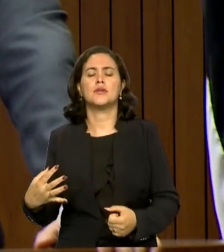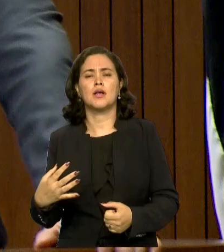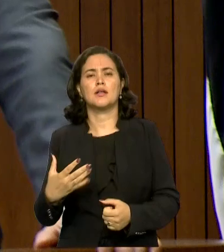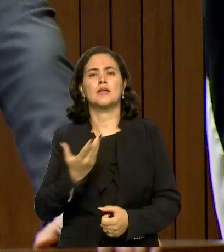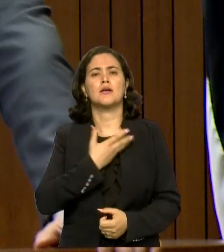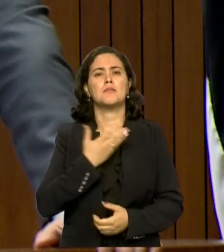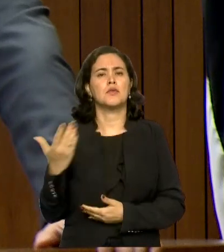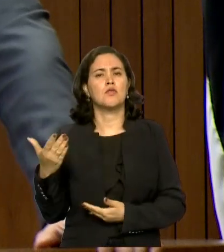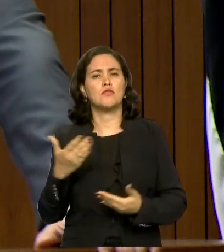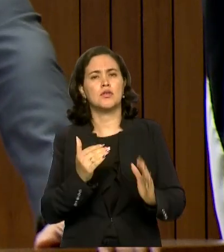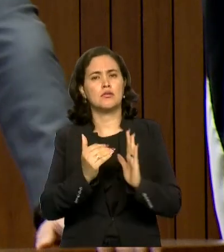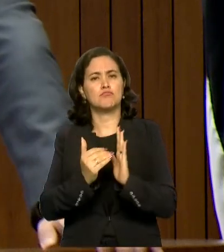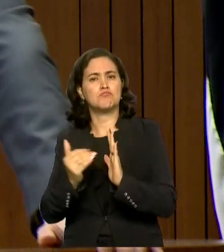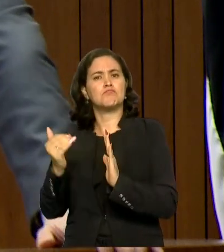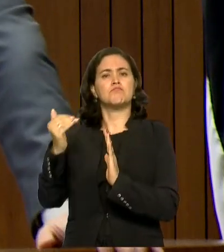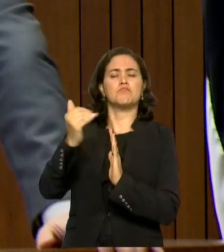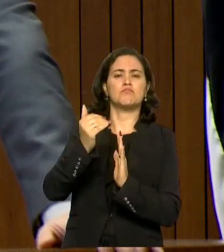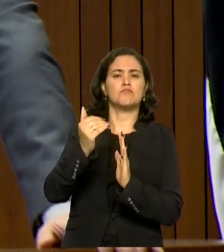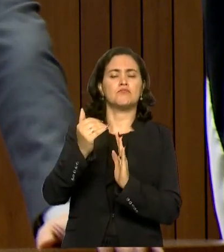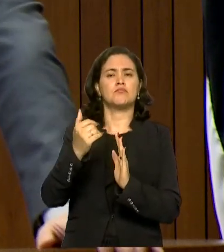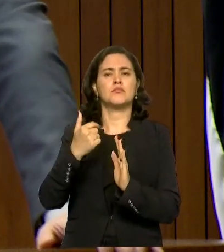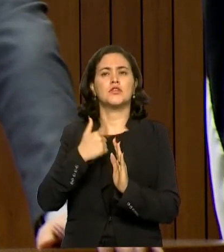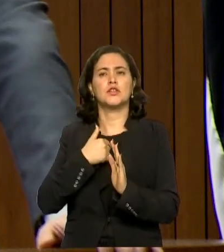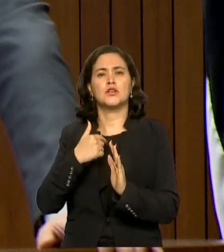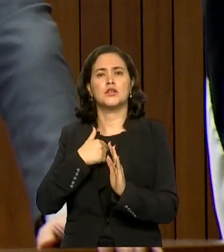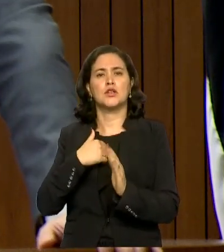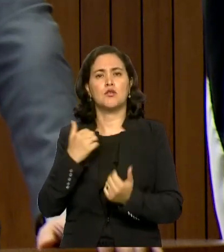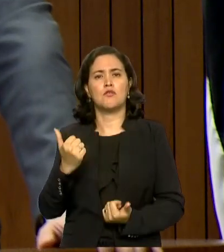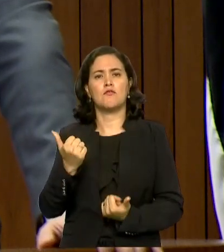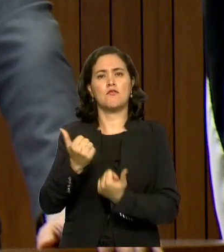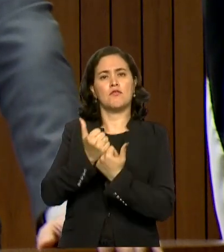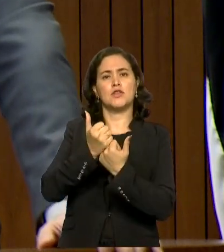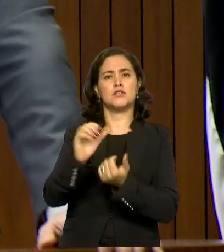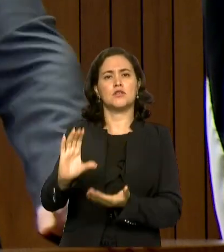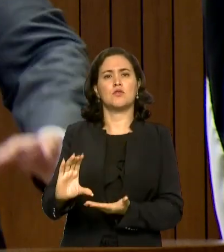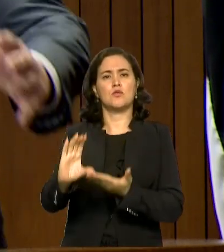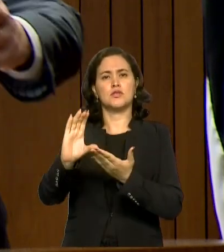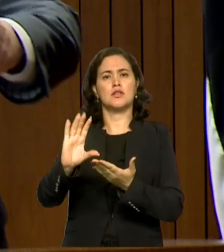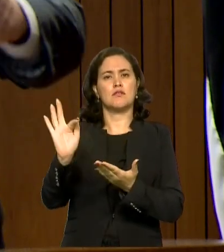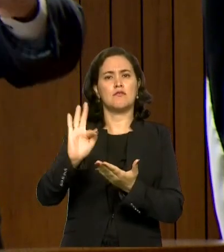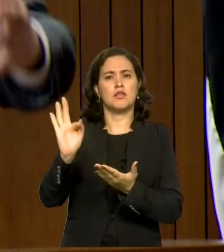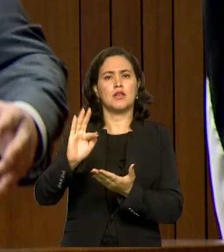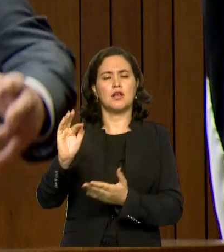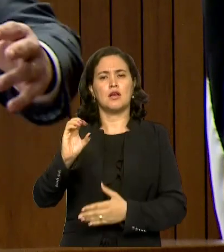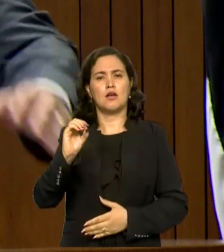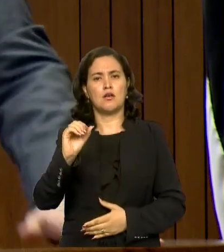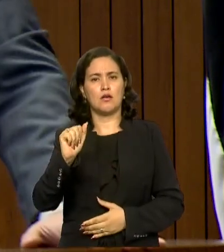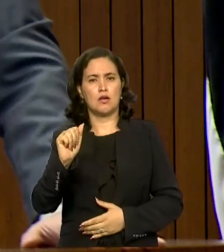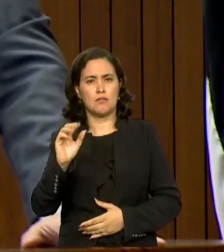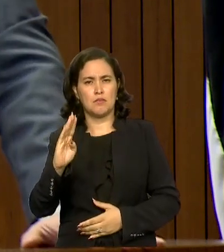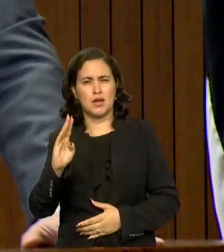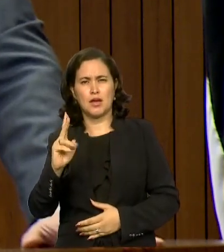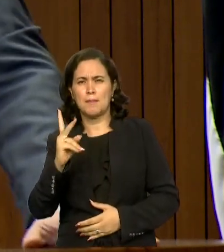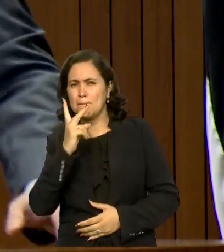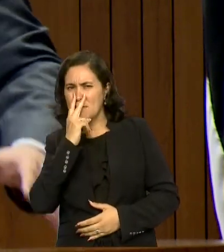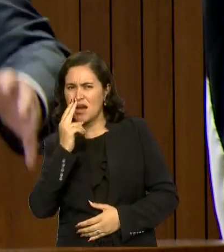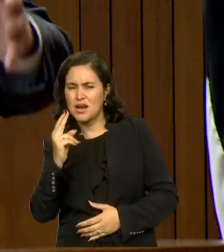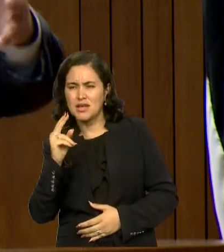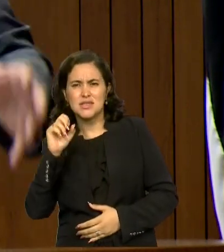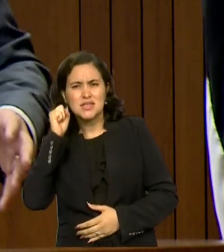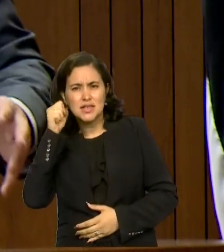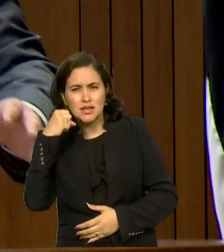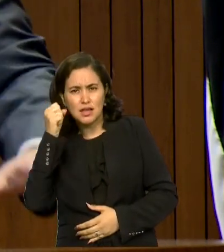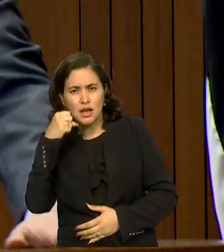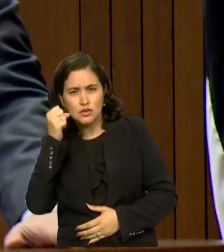subir mais um nível na carreira. E eu passei a ser suplente de conselheiro federal da OAB, é uma espécie de Senado, deputado Arnaldo Belo,